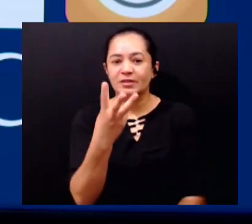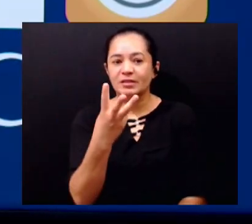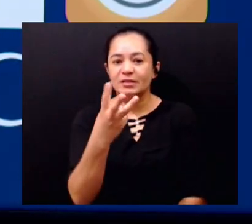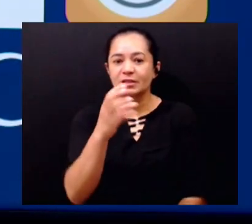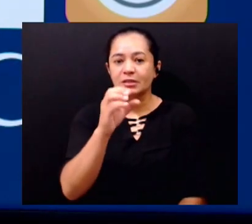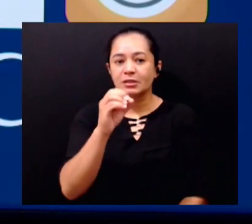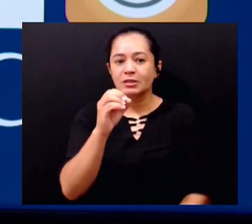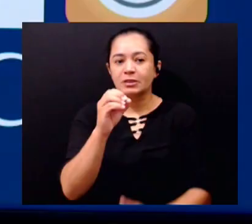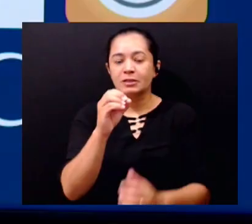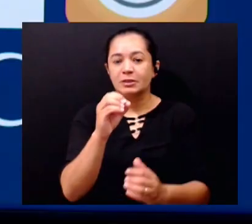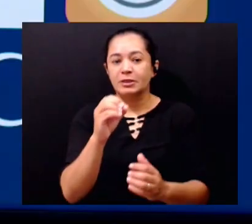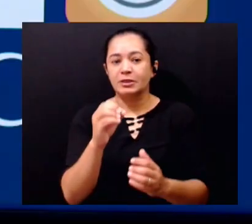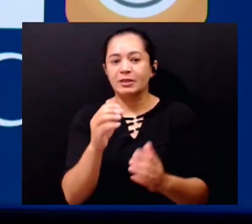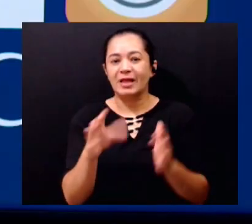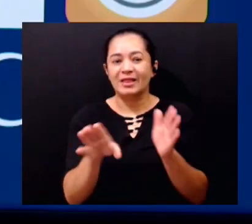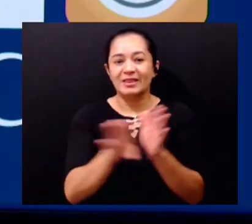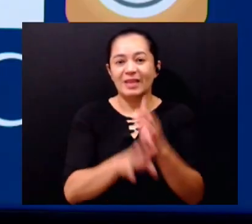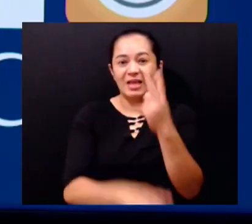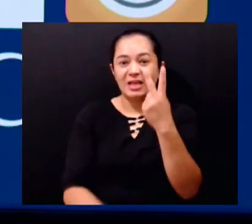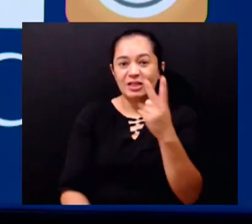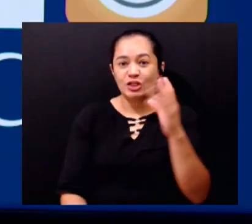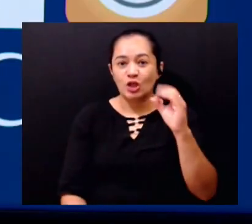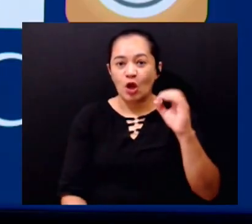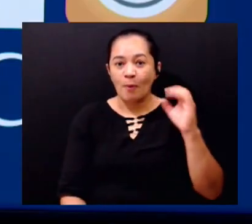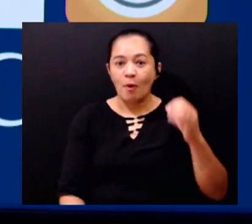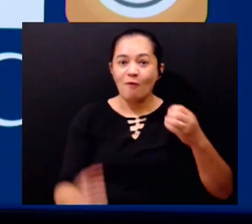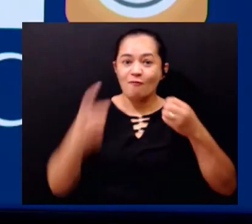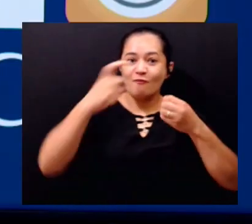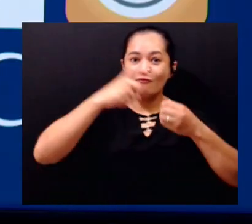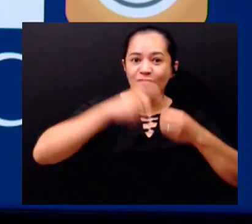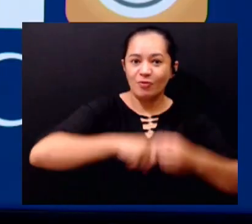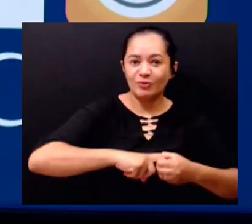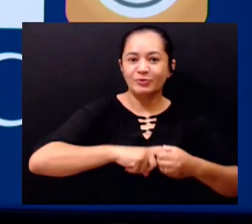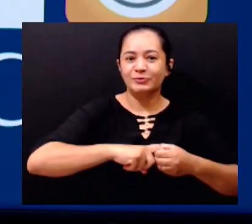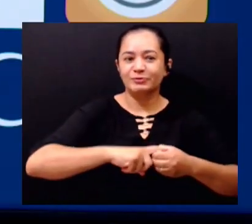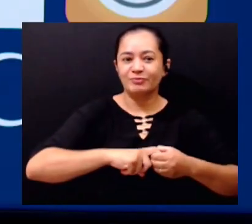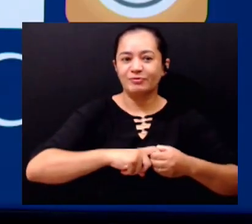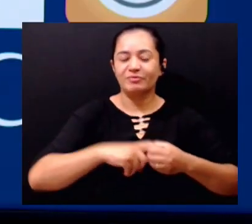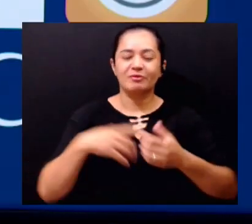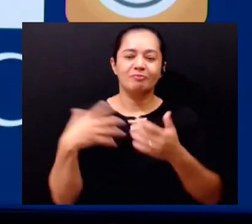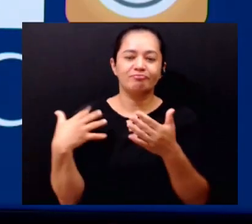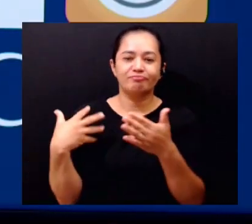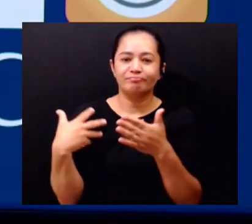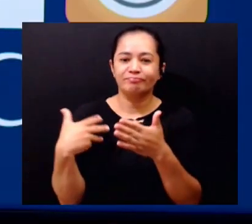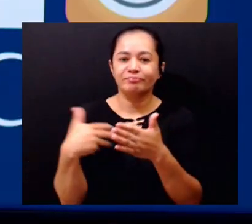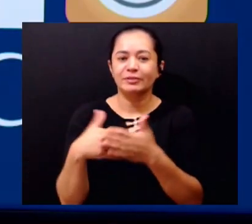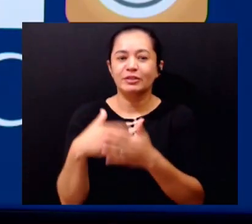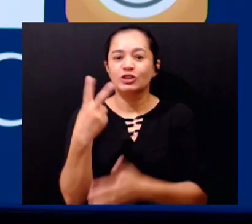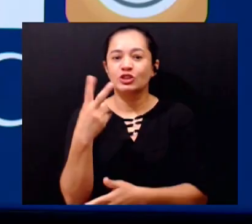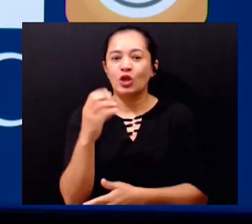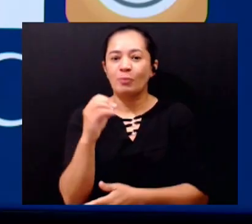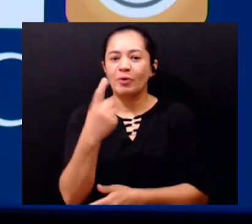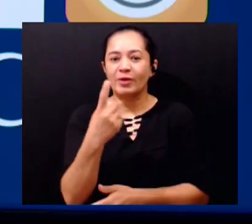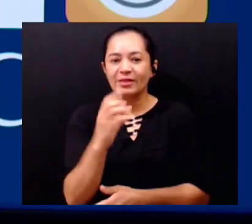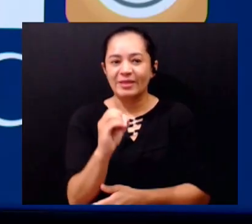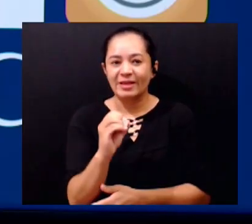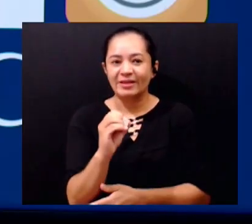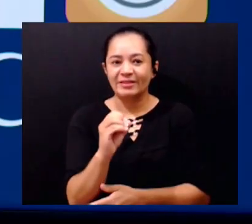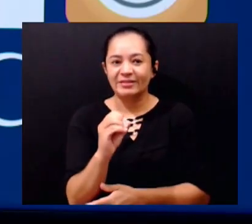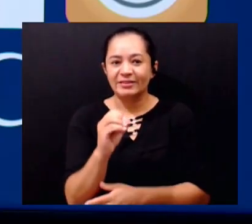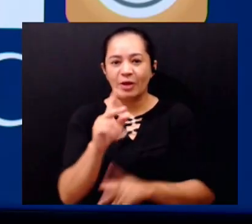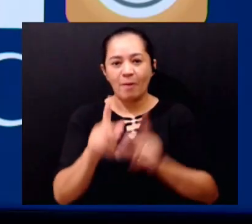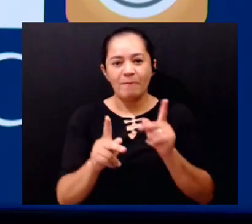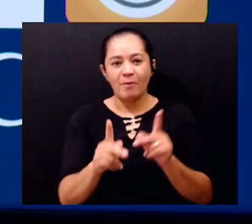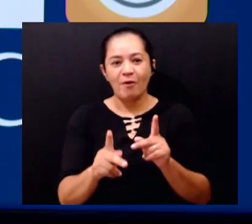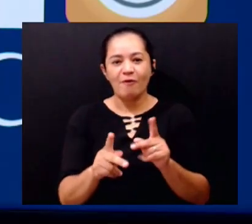2000, uma retomada e ao longo da década de 2010, a galera segue aí curtindo os quadrinhos.